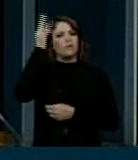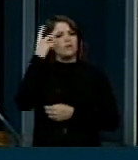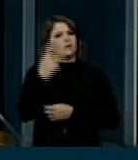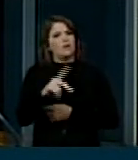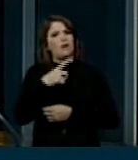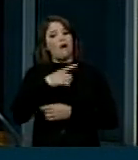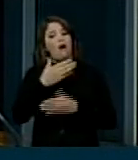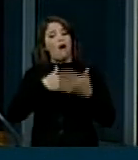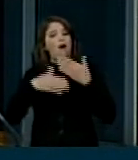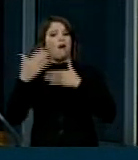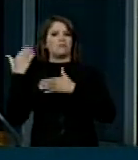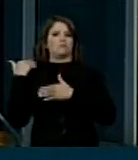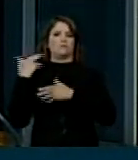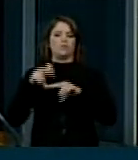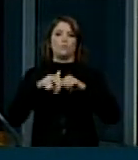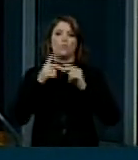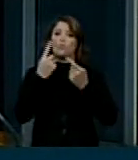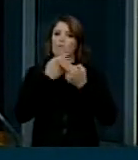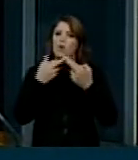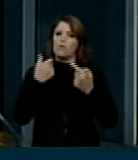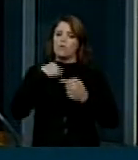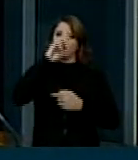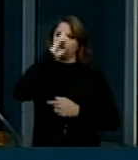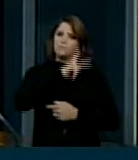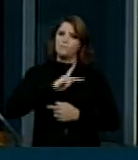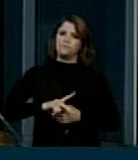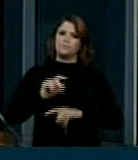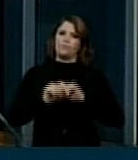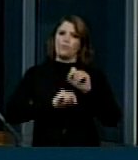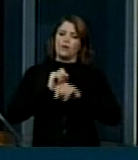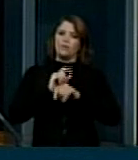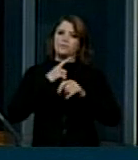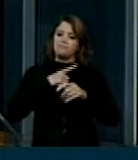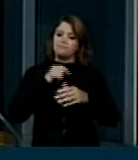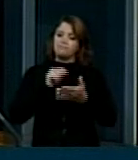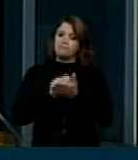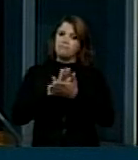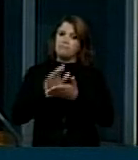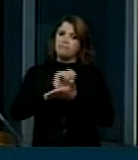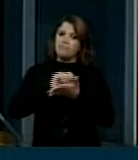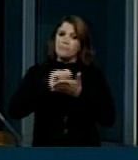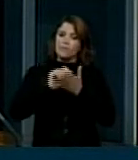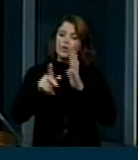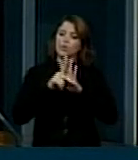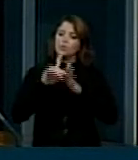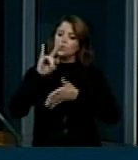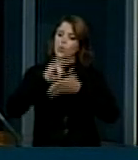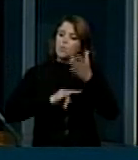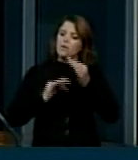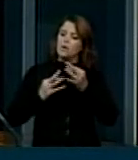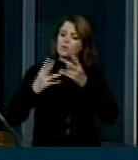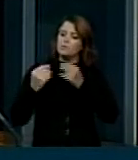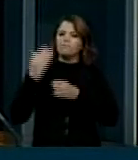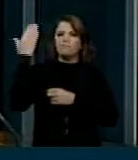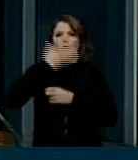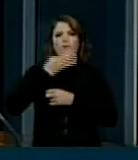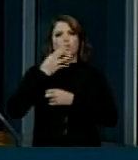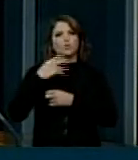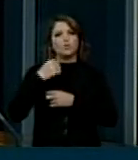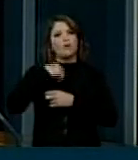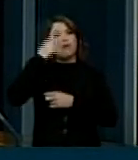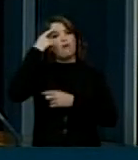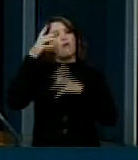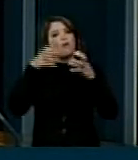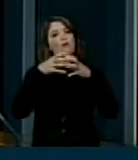ficaram no passado. Uma delas, senhor presidente, é que está escrito nos anais do que foi o grupo de pensar